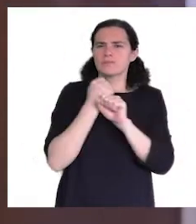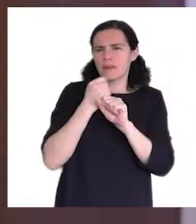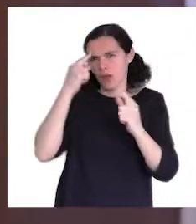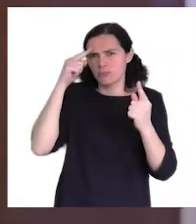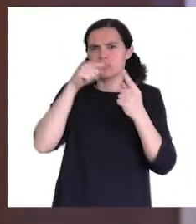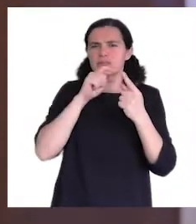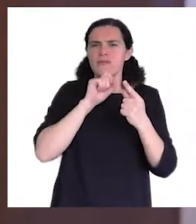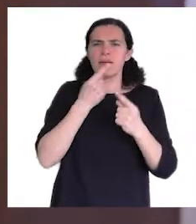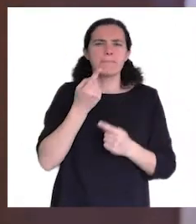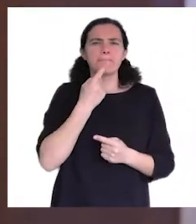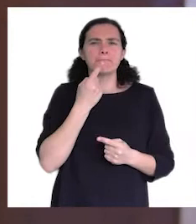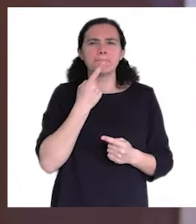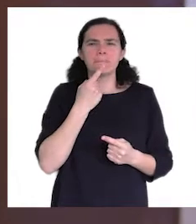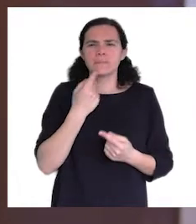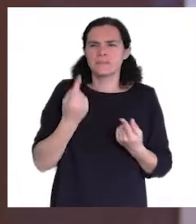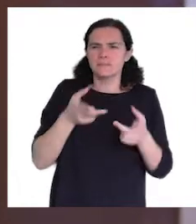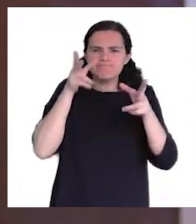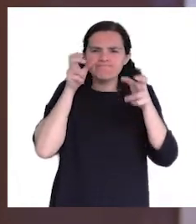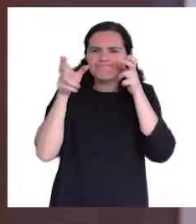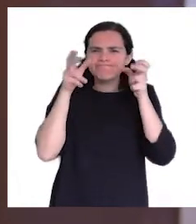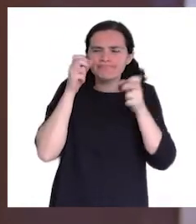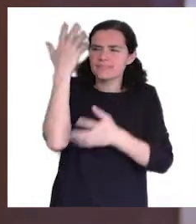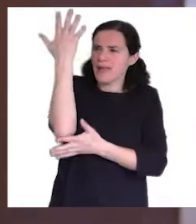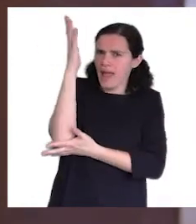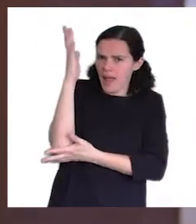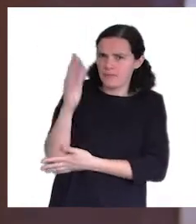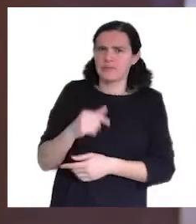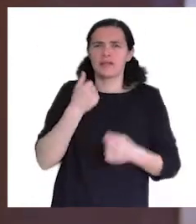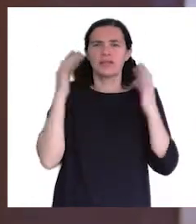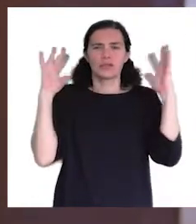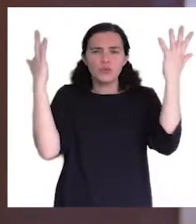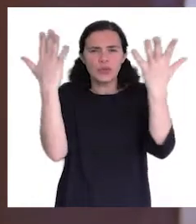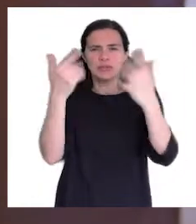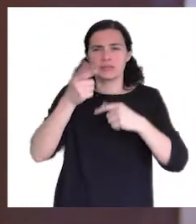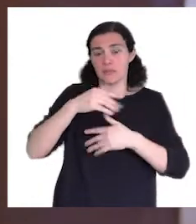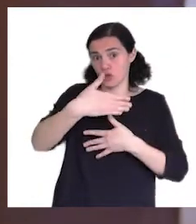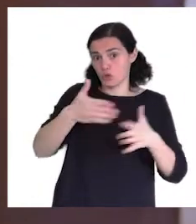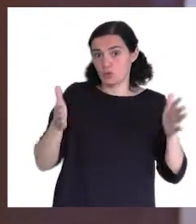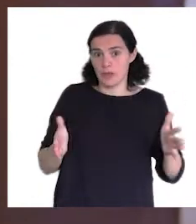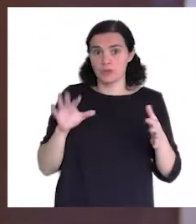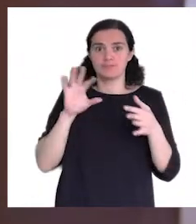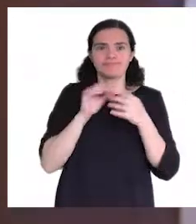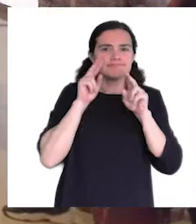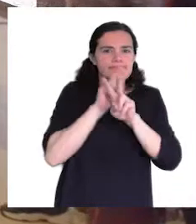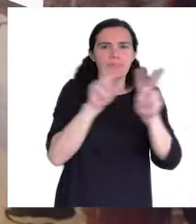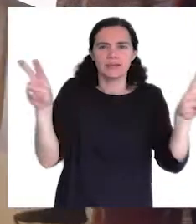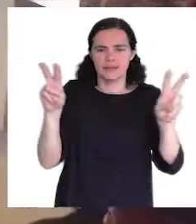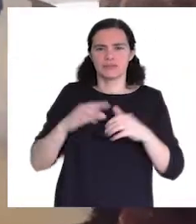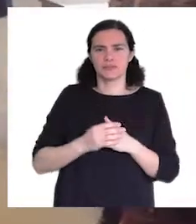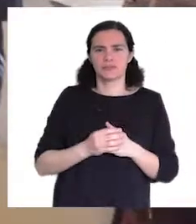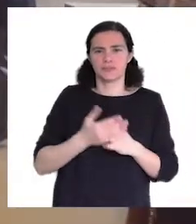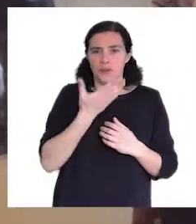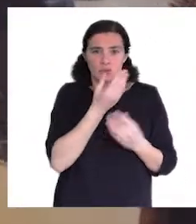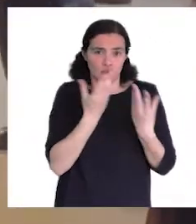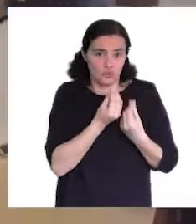no sentido de uma interpretação e de uma percepção da árvore, da natureza e do espaço ao nível da paisagem, com